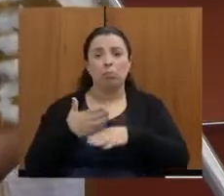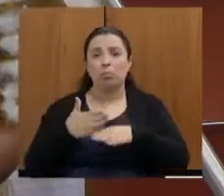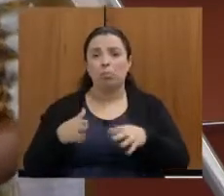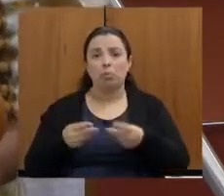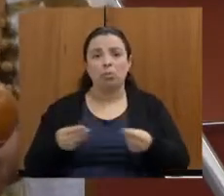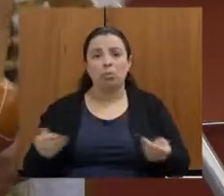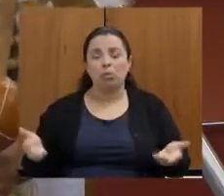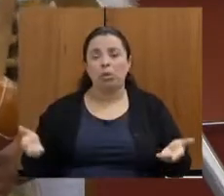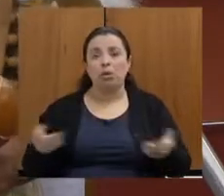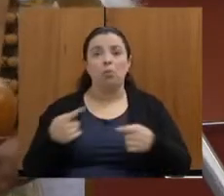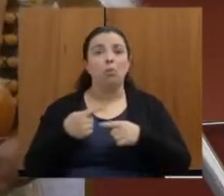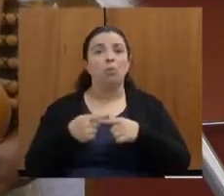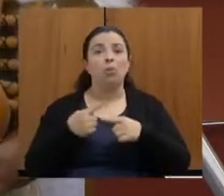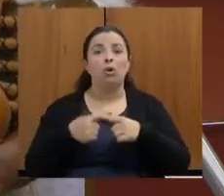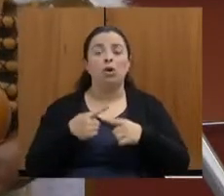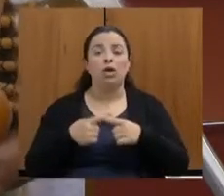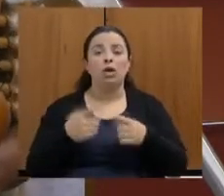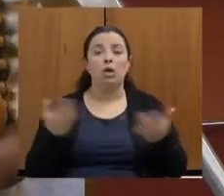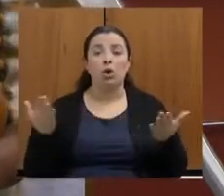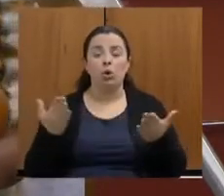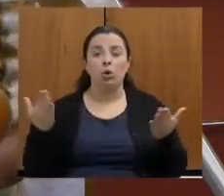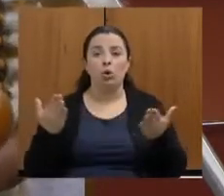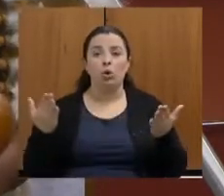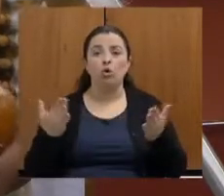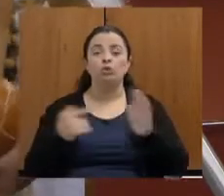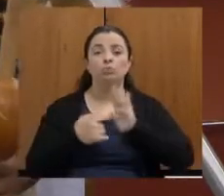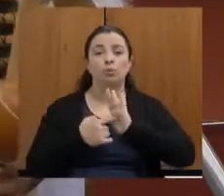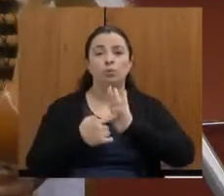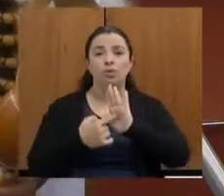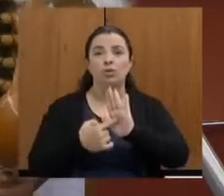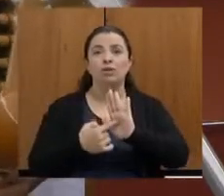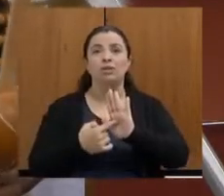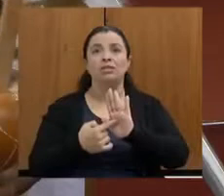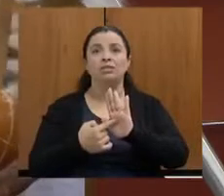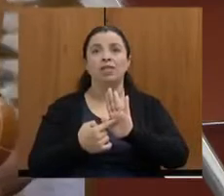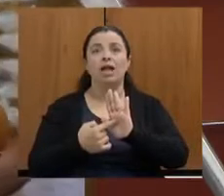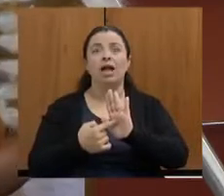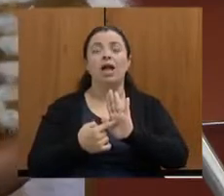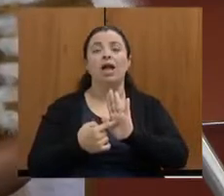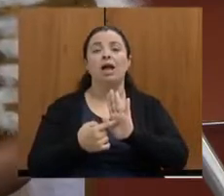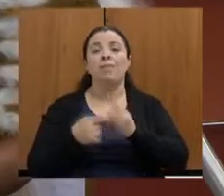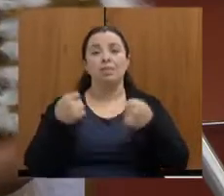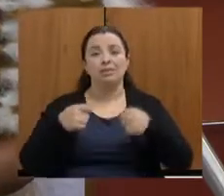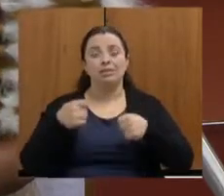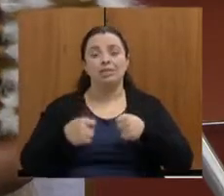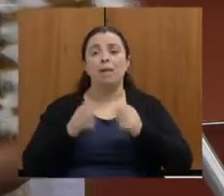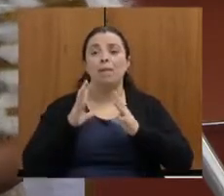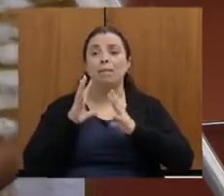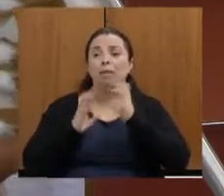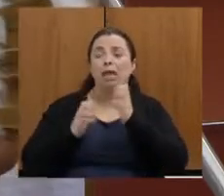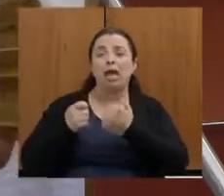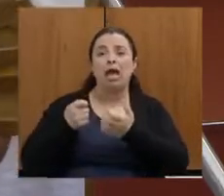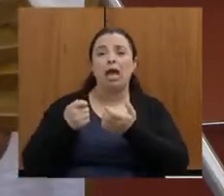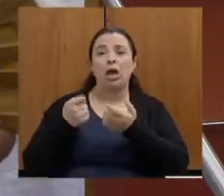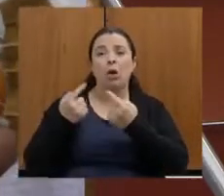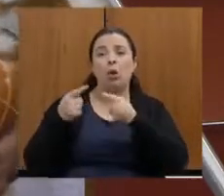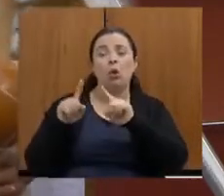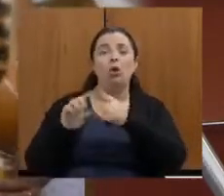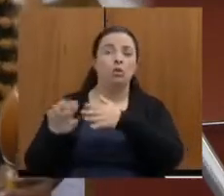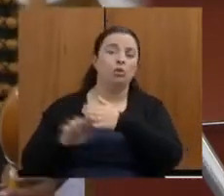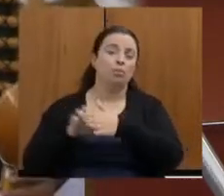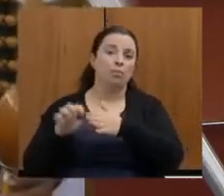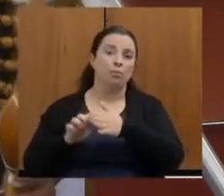até para você se mostrar né ou obrigar por 18 tem que brigar por uma empresa contra uma empresa né